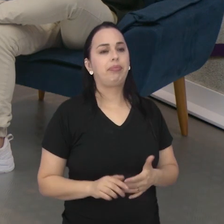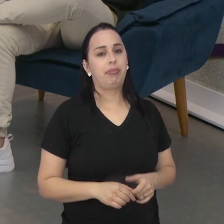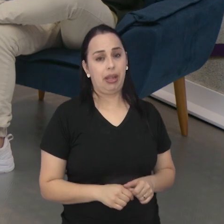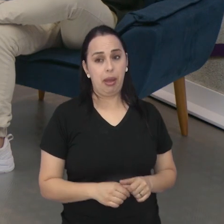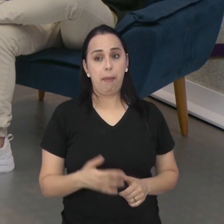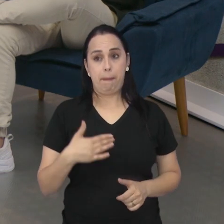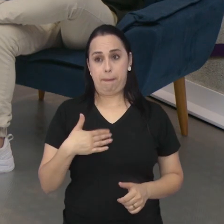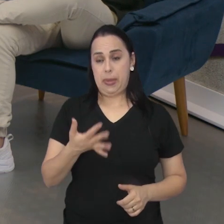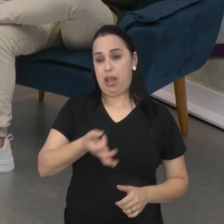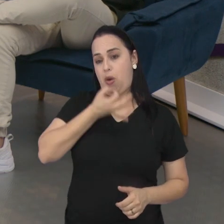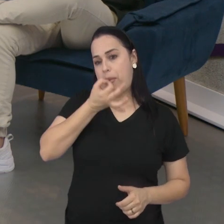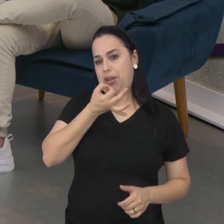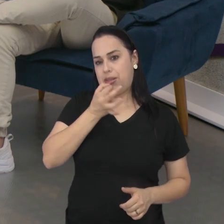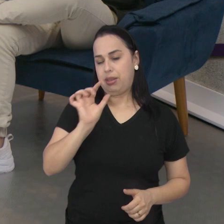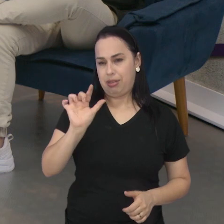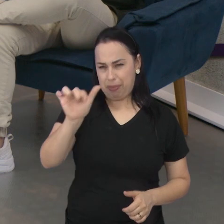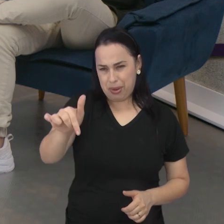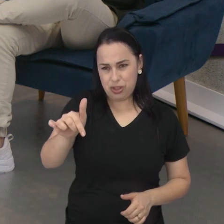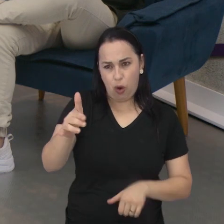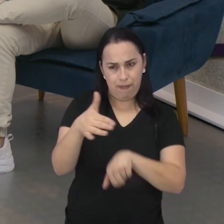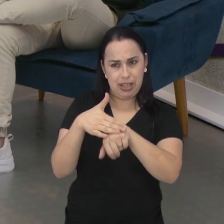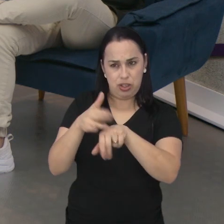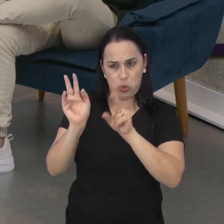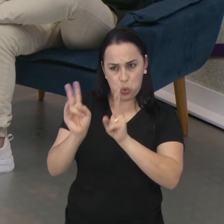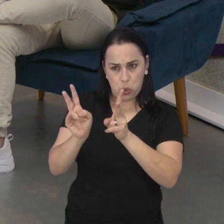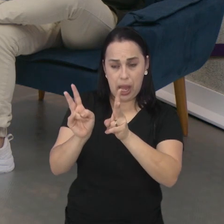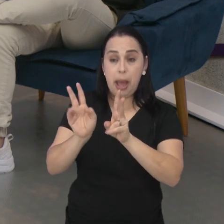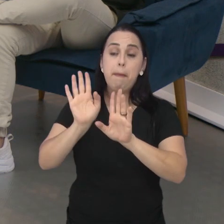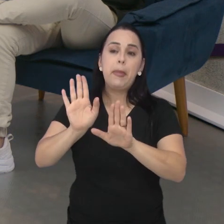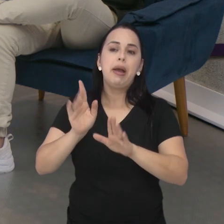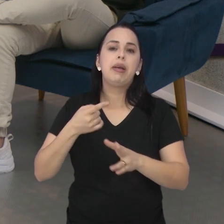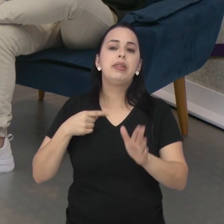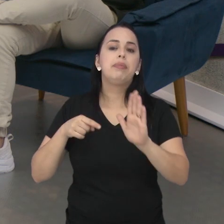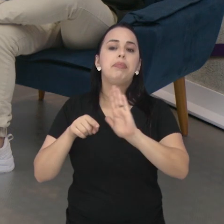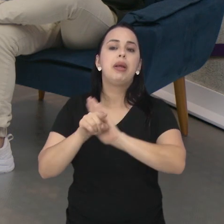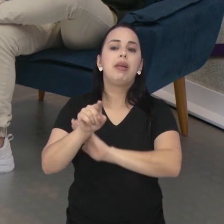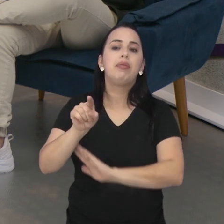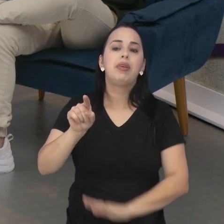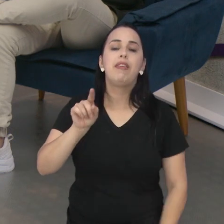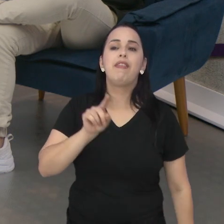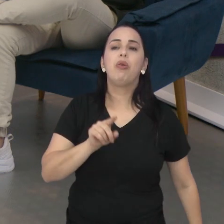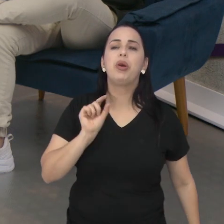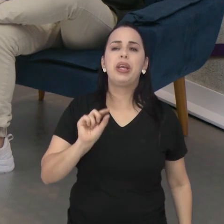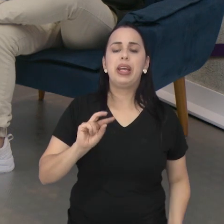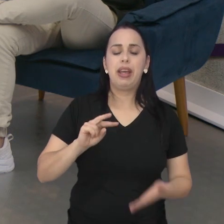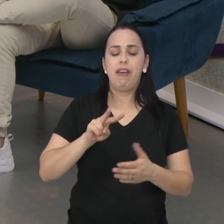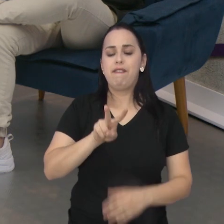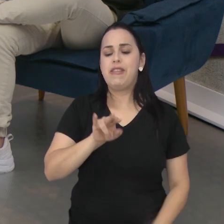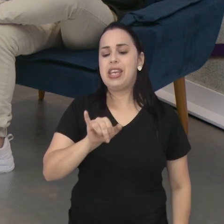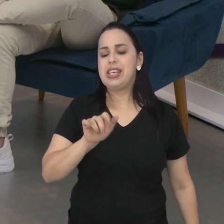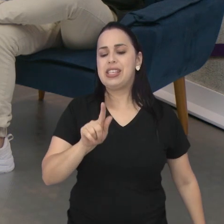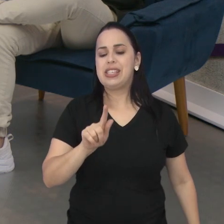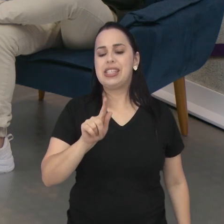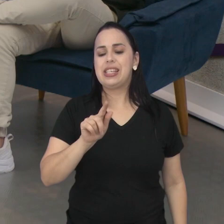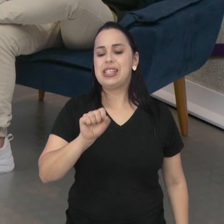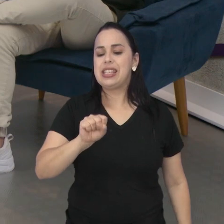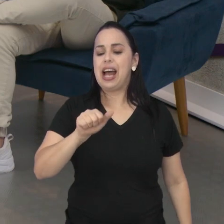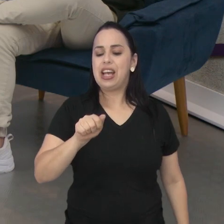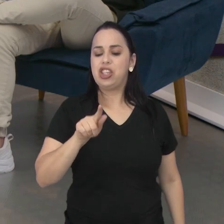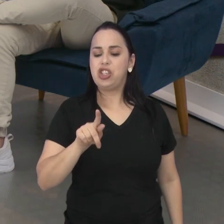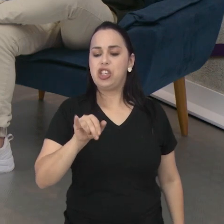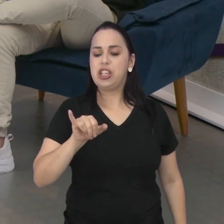assim, eu acho que daqui a pouquinho a gente conversa um pouco melhor, mas eu quero perguntar o que é o visagismo para o